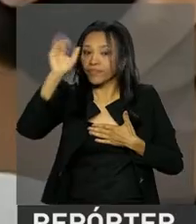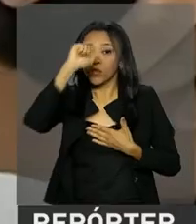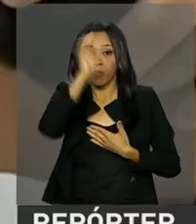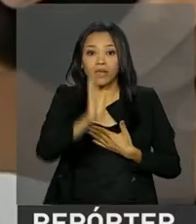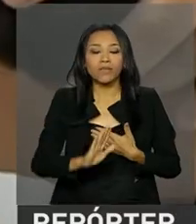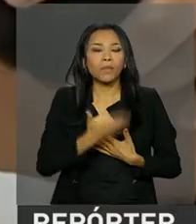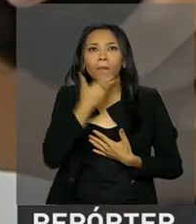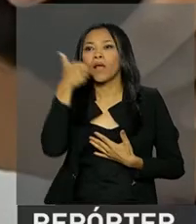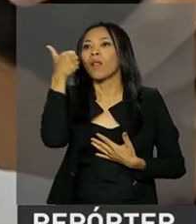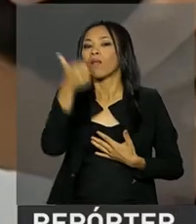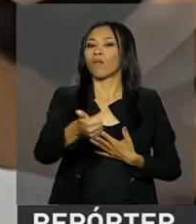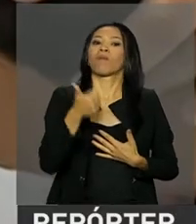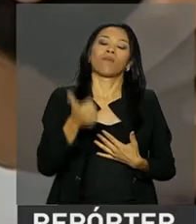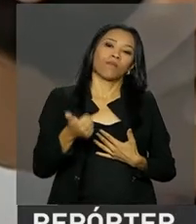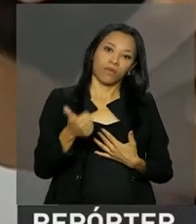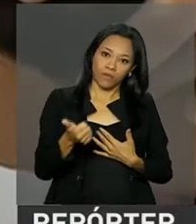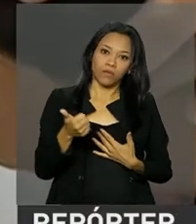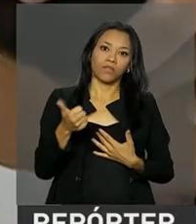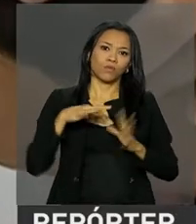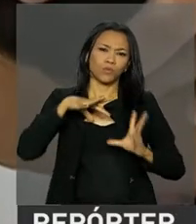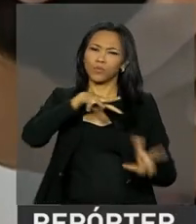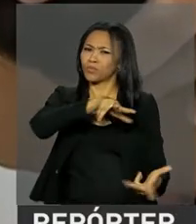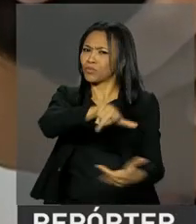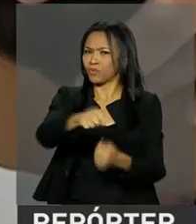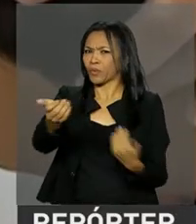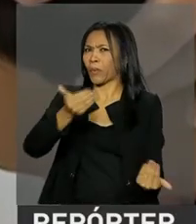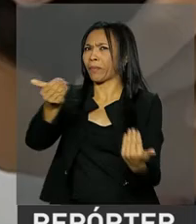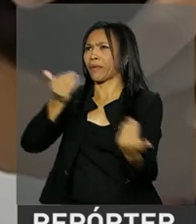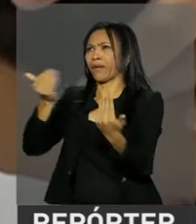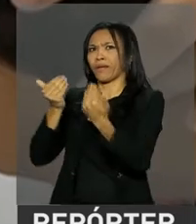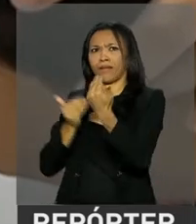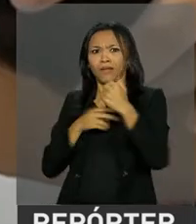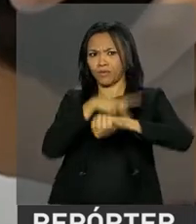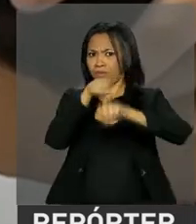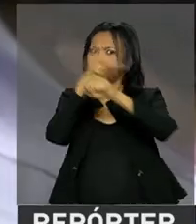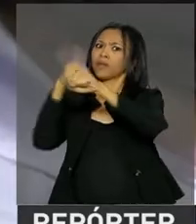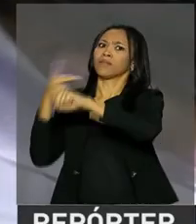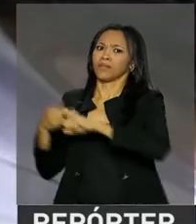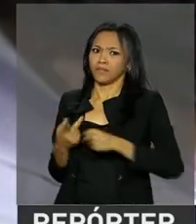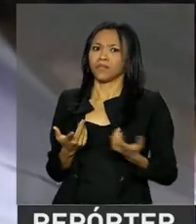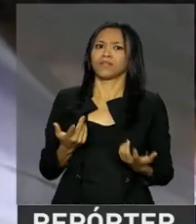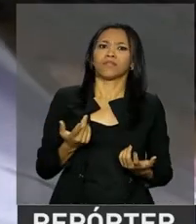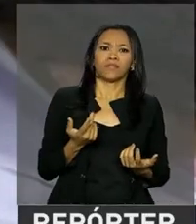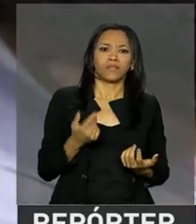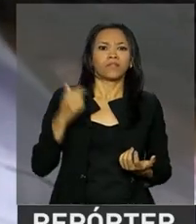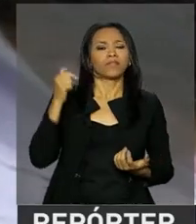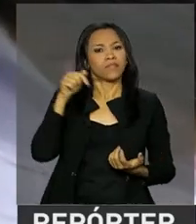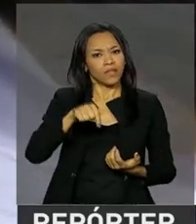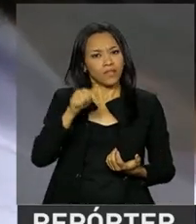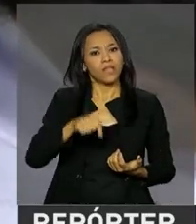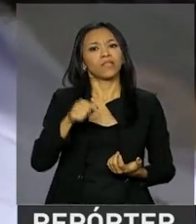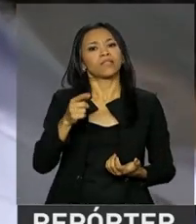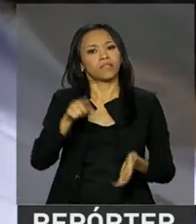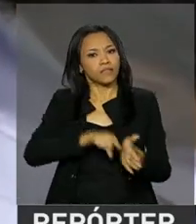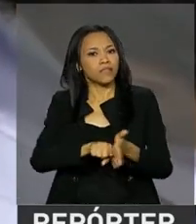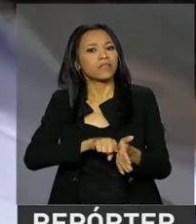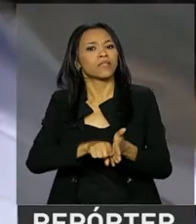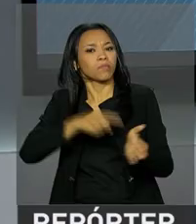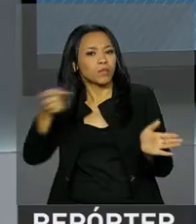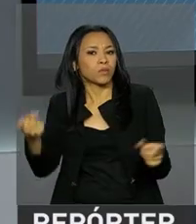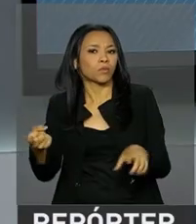dos melhores serviços em todo o mundo, comparáveis aos países de primeiro mundo, na realização do teste do